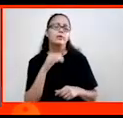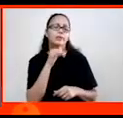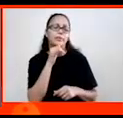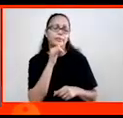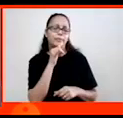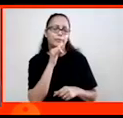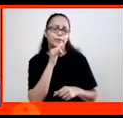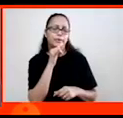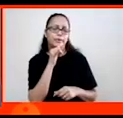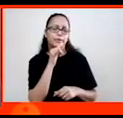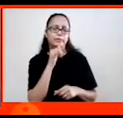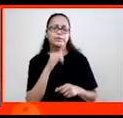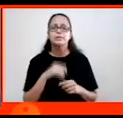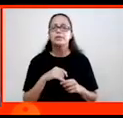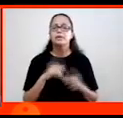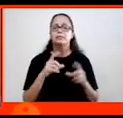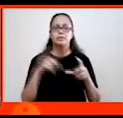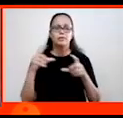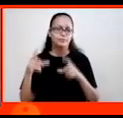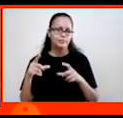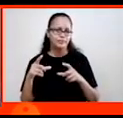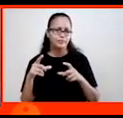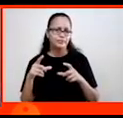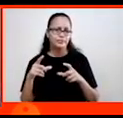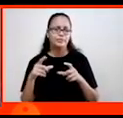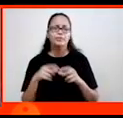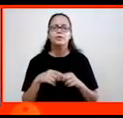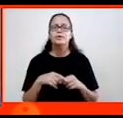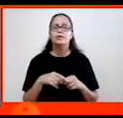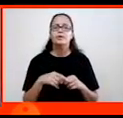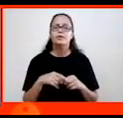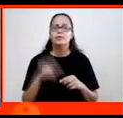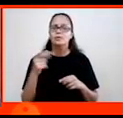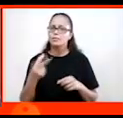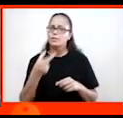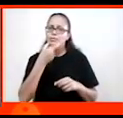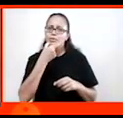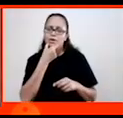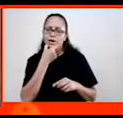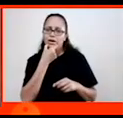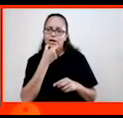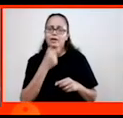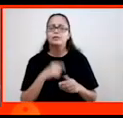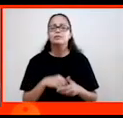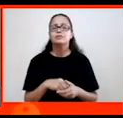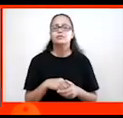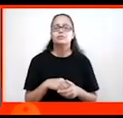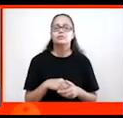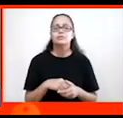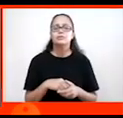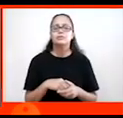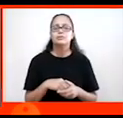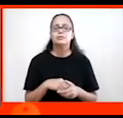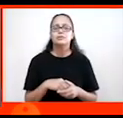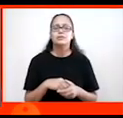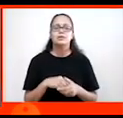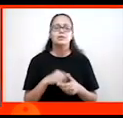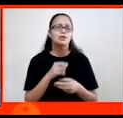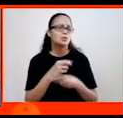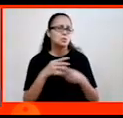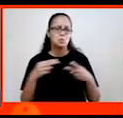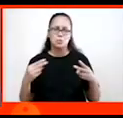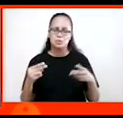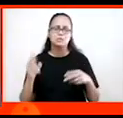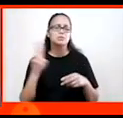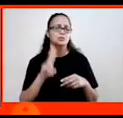algum outro produto alimentício, um biscoito, uma bolacha recheada, um salgadinho, ou até mesmo itens que